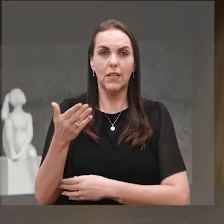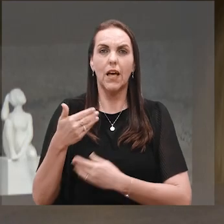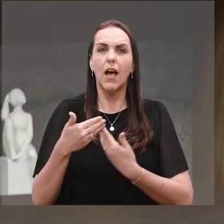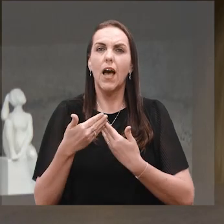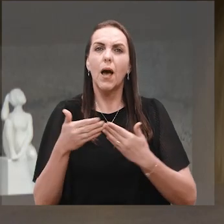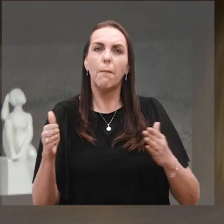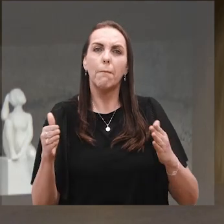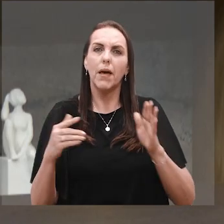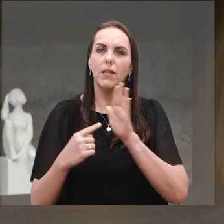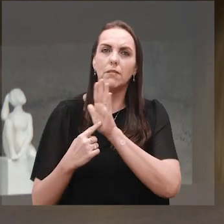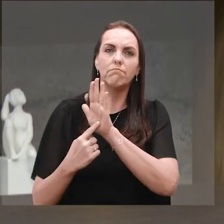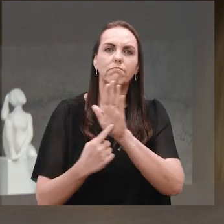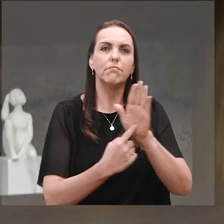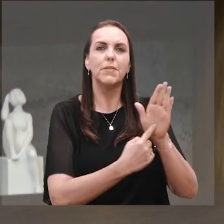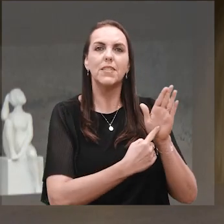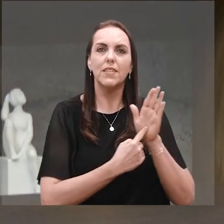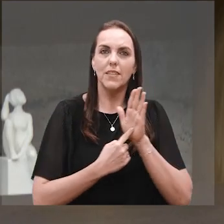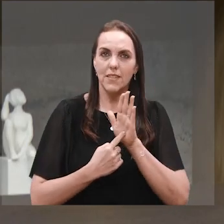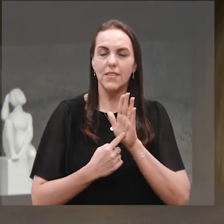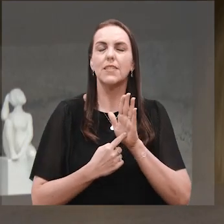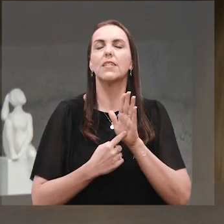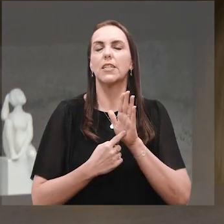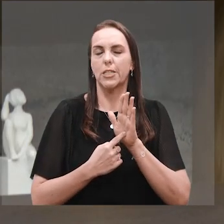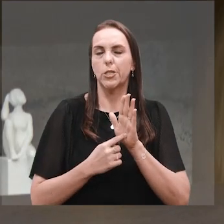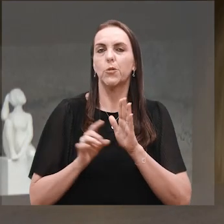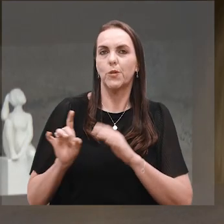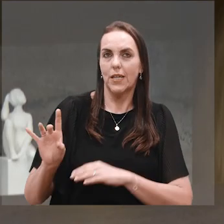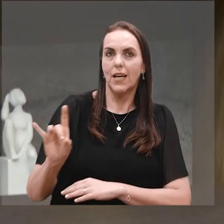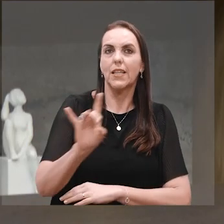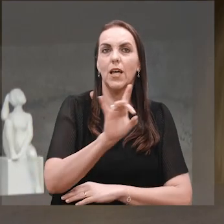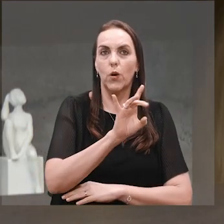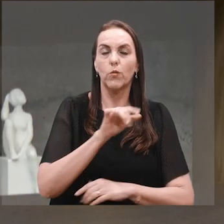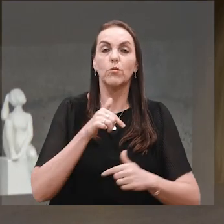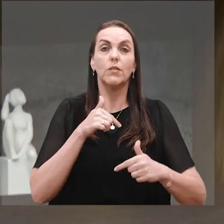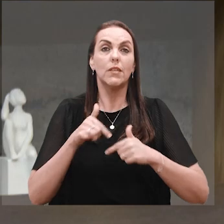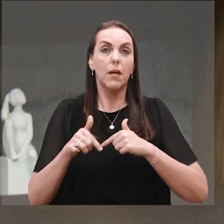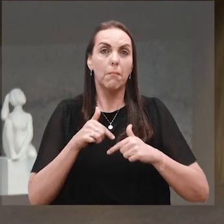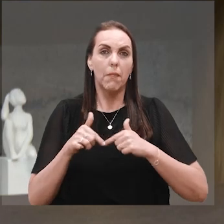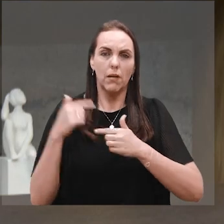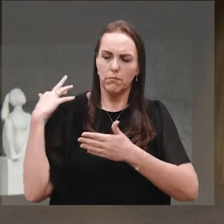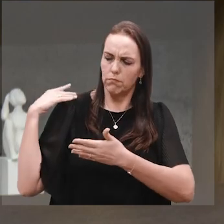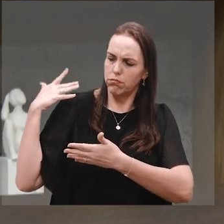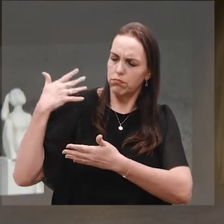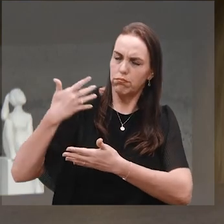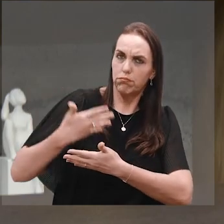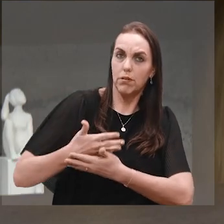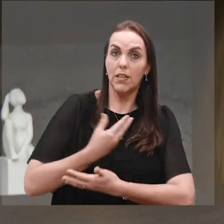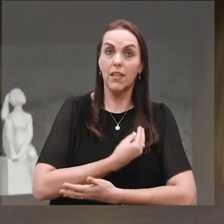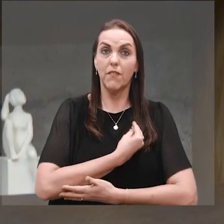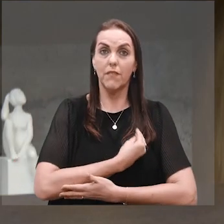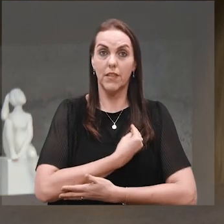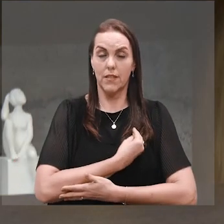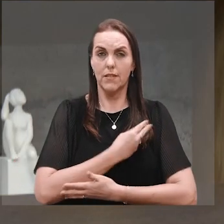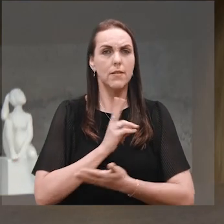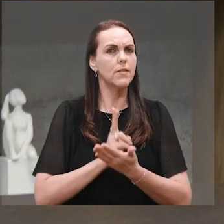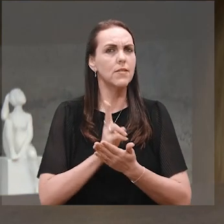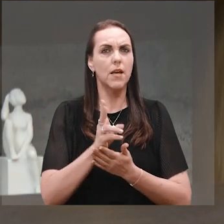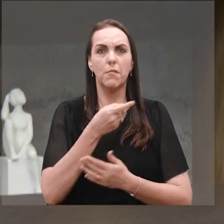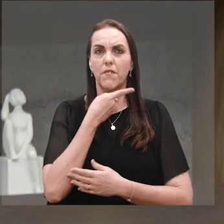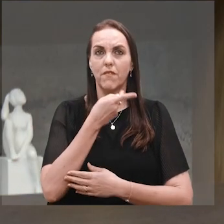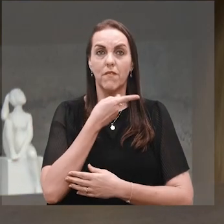de janela de apresentação e de trabalho no sentido da trajetória, porque eu sempre digo o